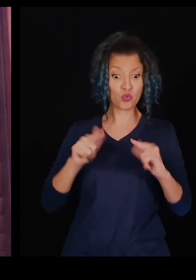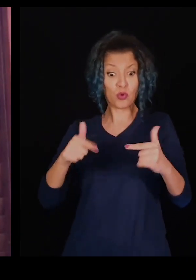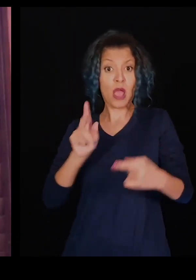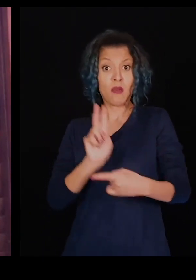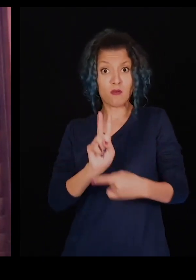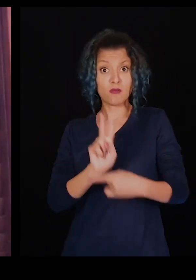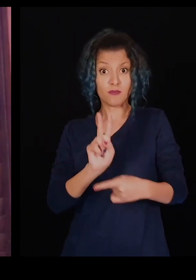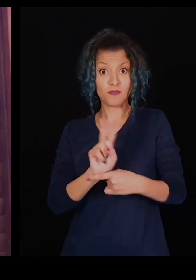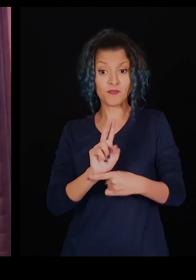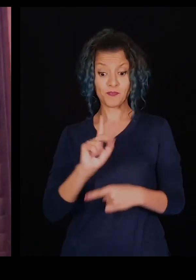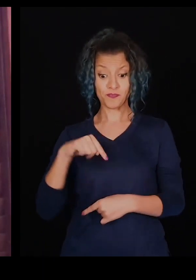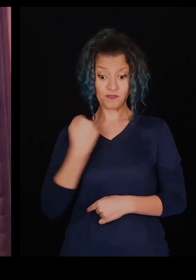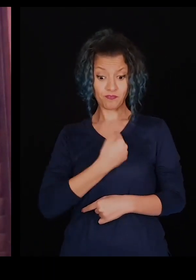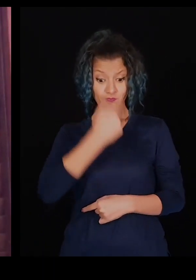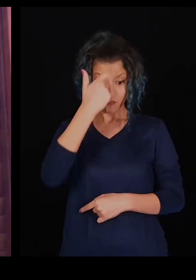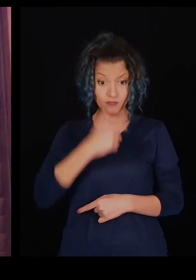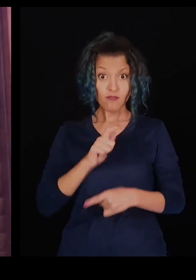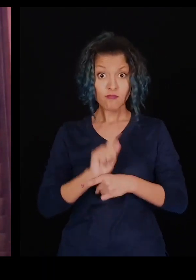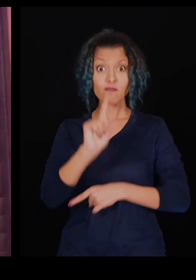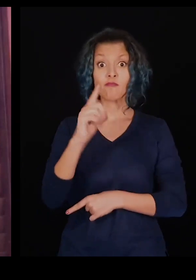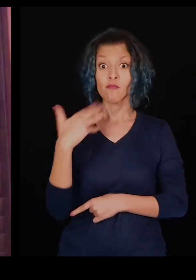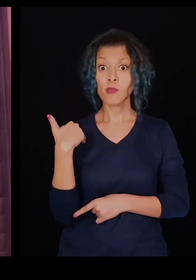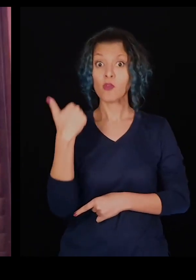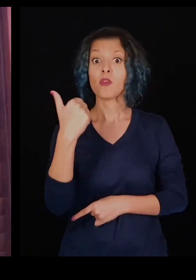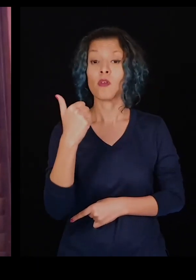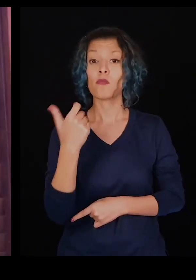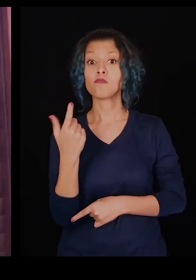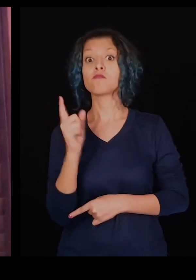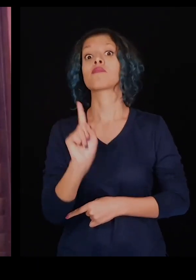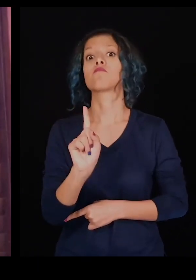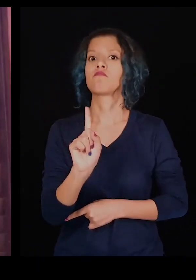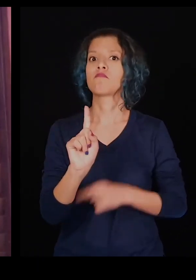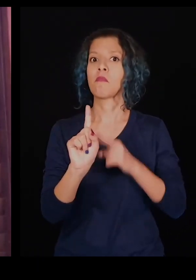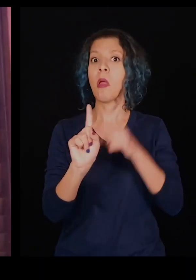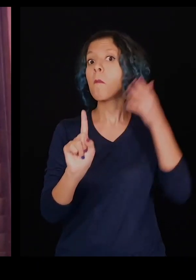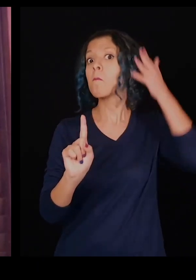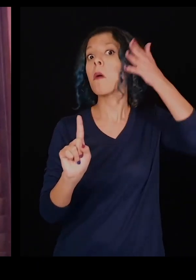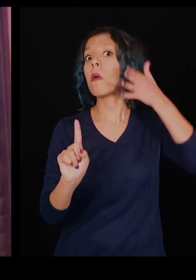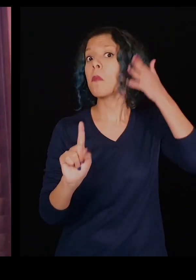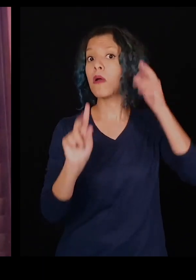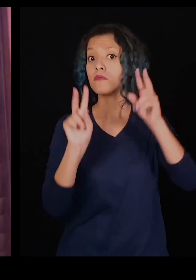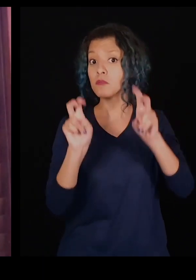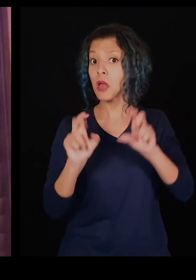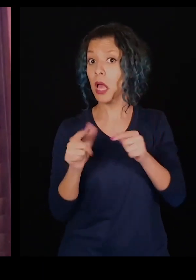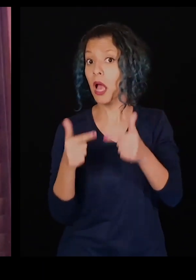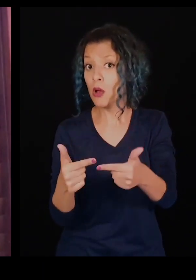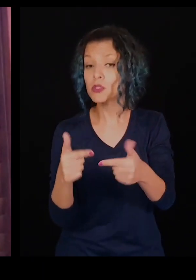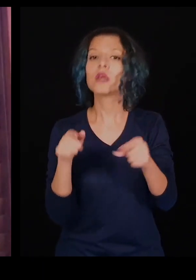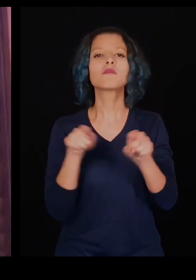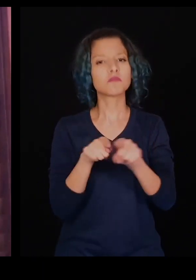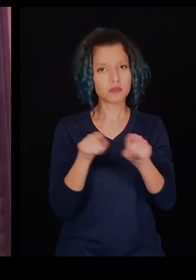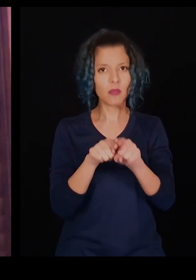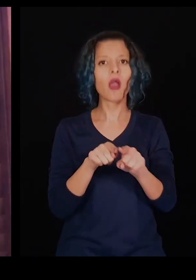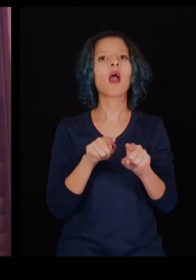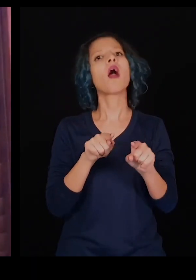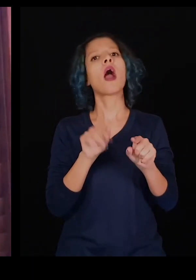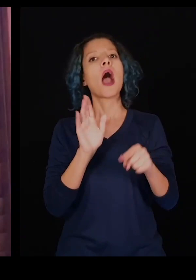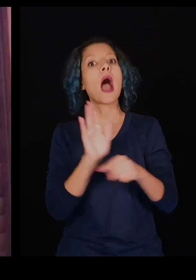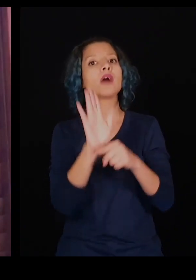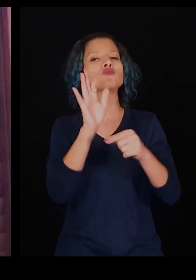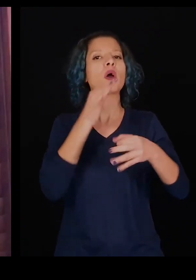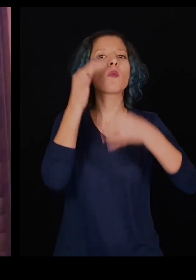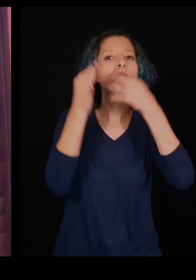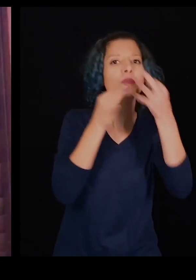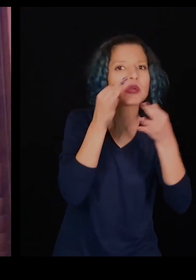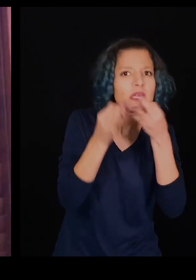mais nós, gestores, estamos sendo chamados não só para falarmos das causas, mas também para opinarmos ou sugerirmos